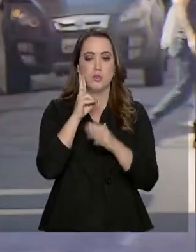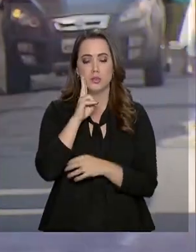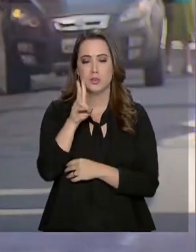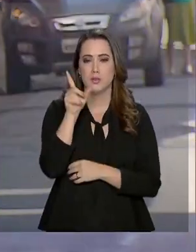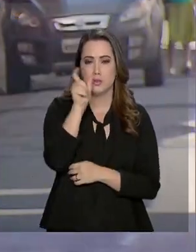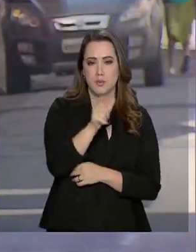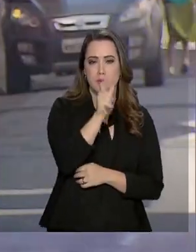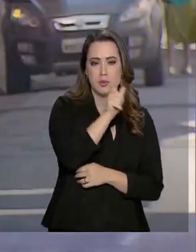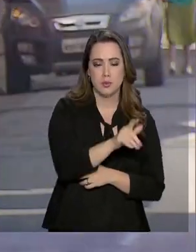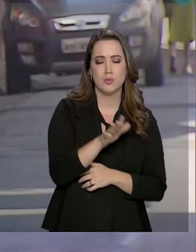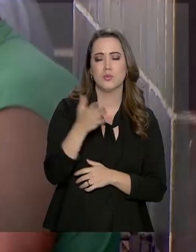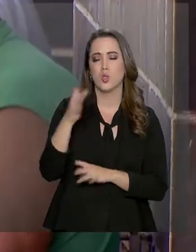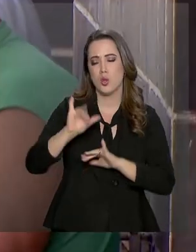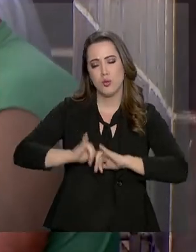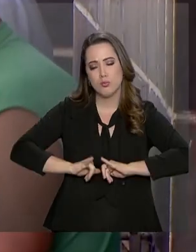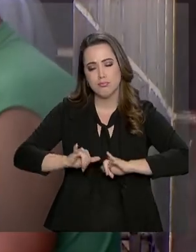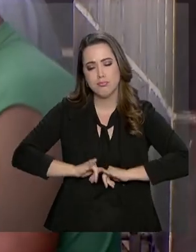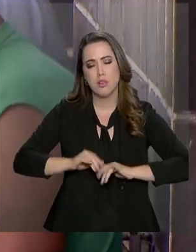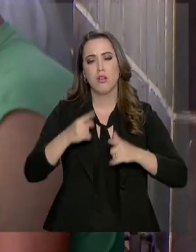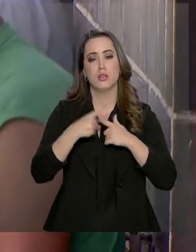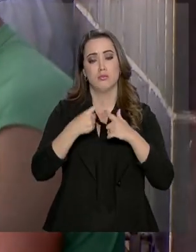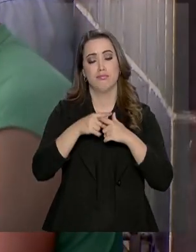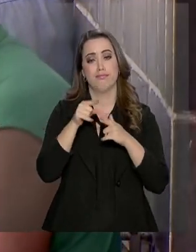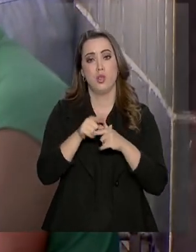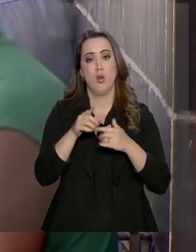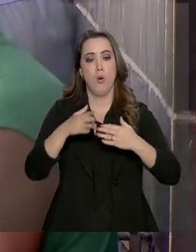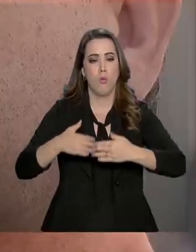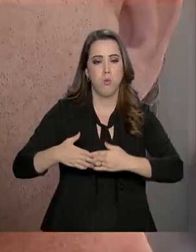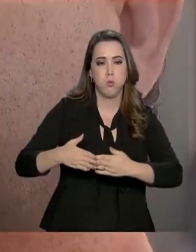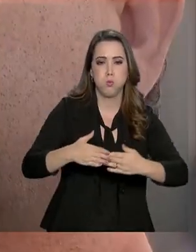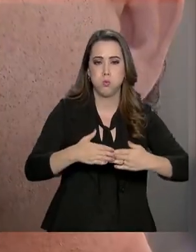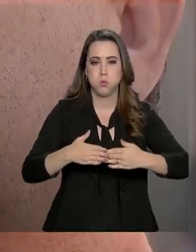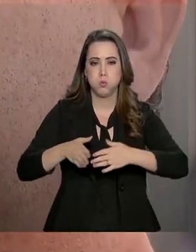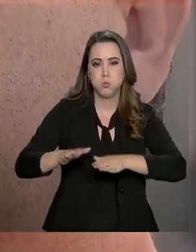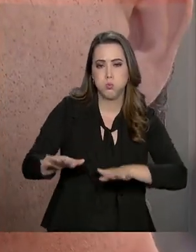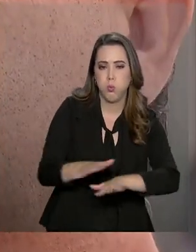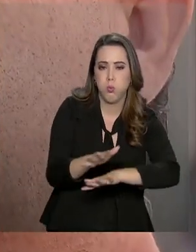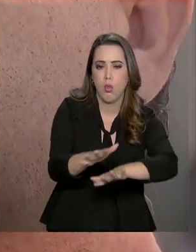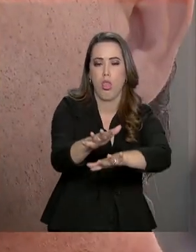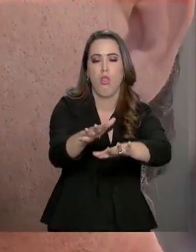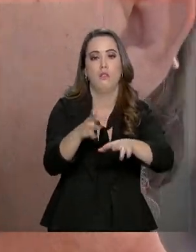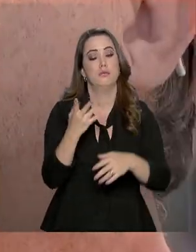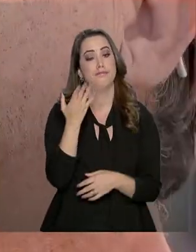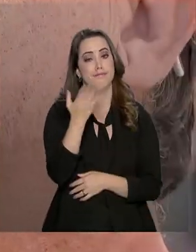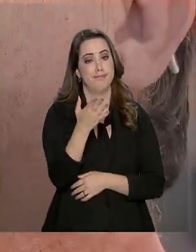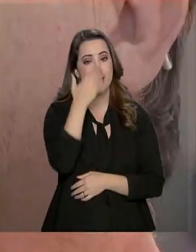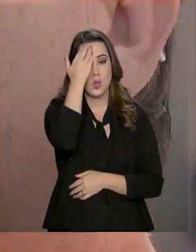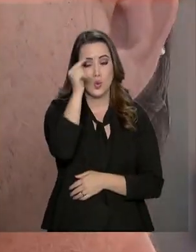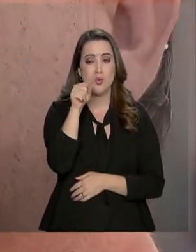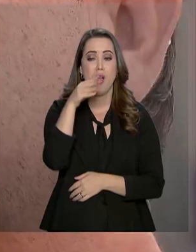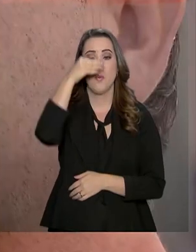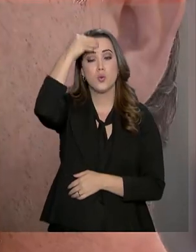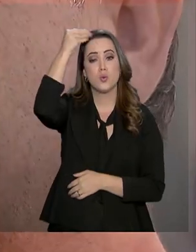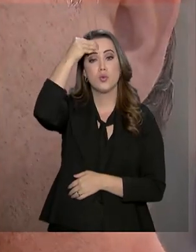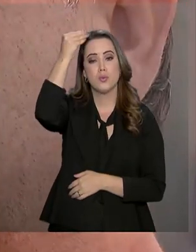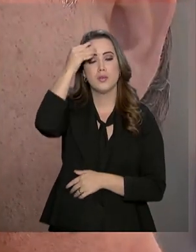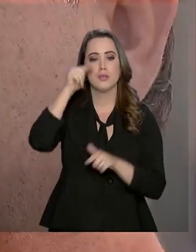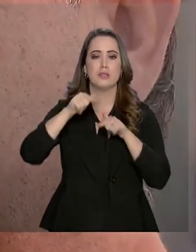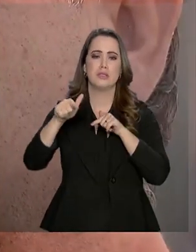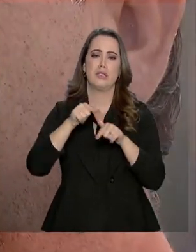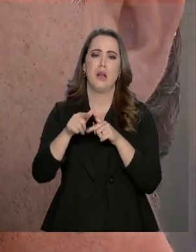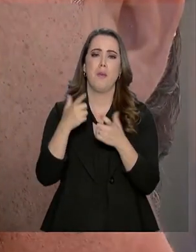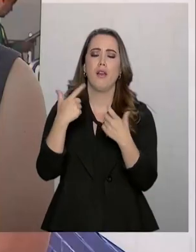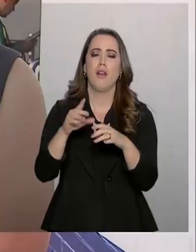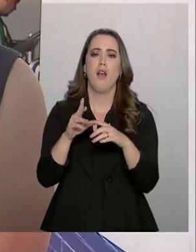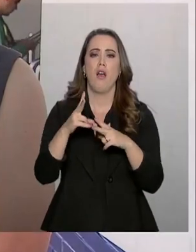achar alguém que tenha sido afetado pelo rompimento da barragem do Feijão. Ezequiel está sem notícias do sobrinho que trabalhava como técnico de